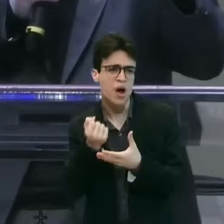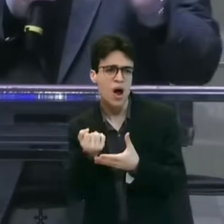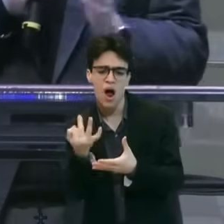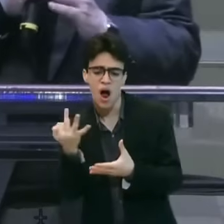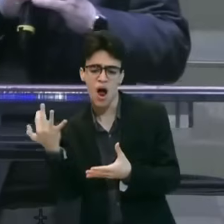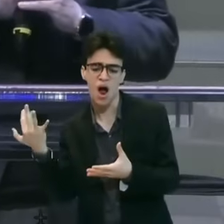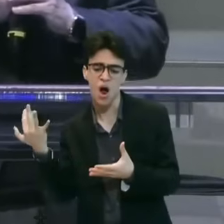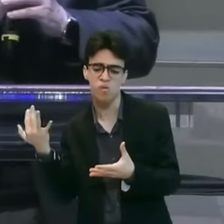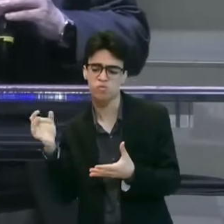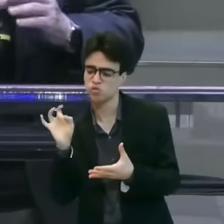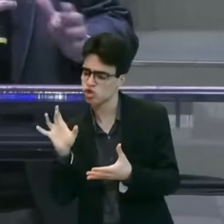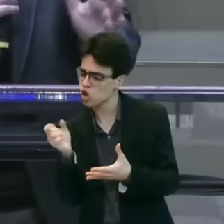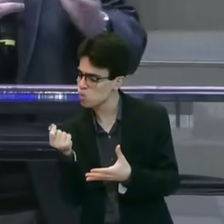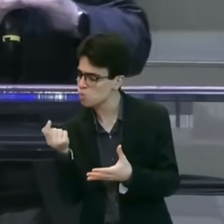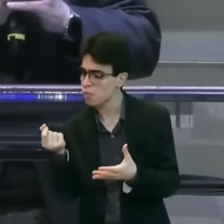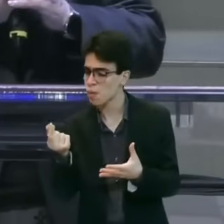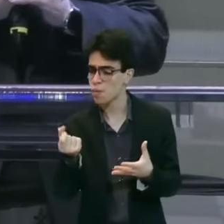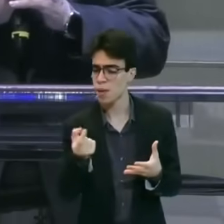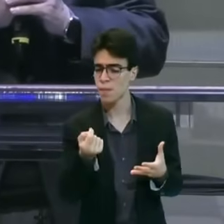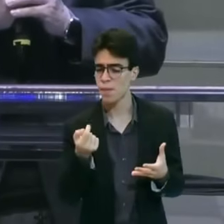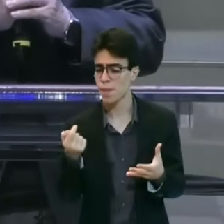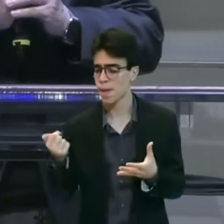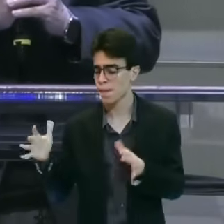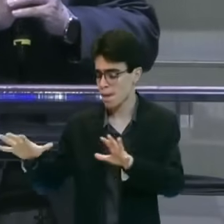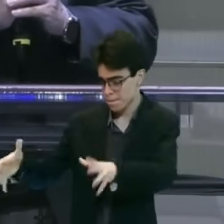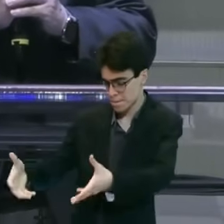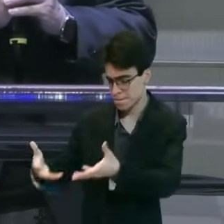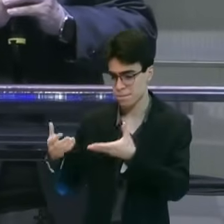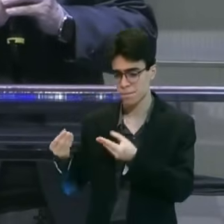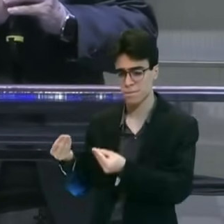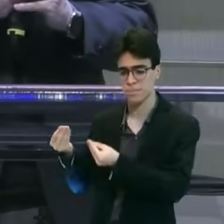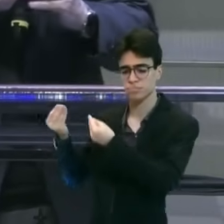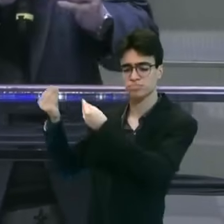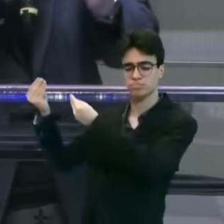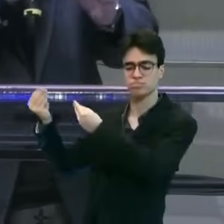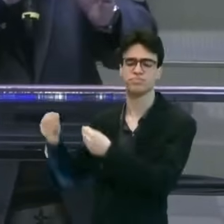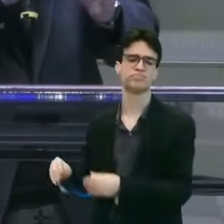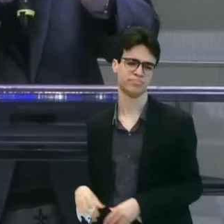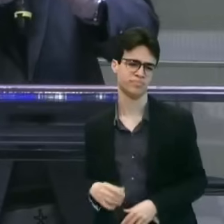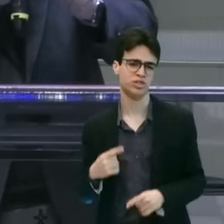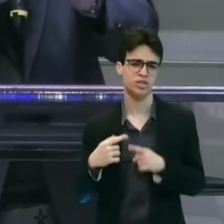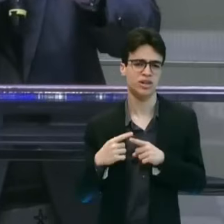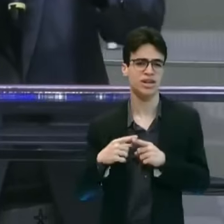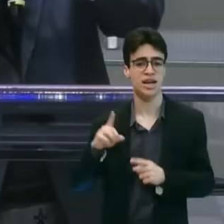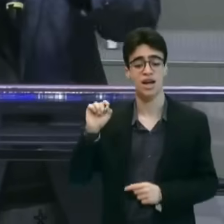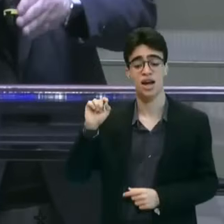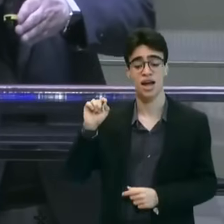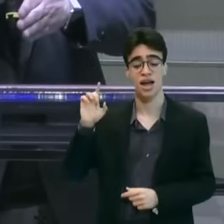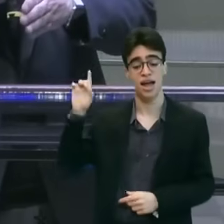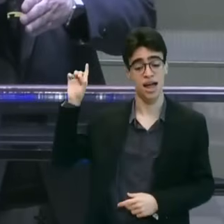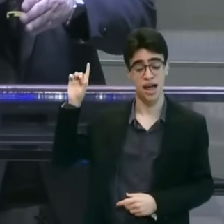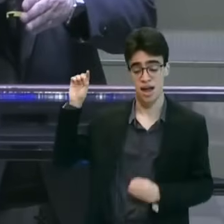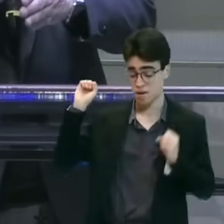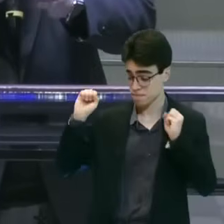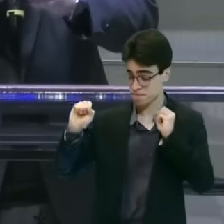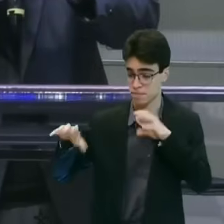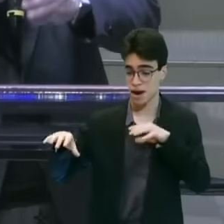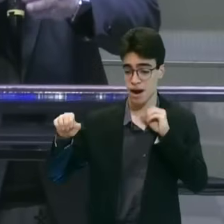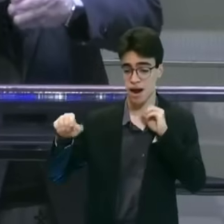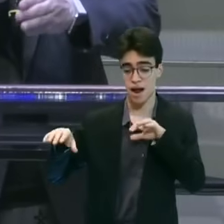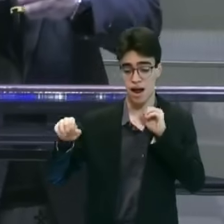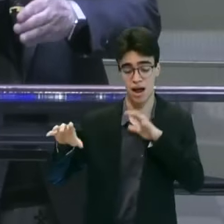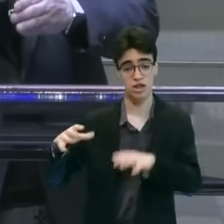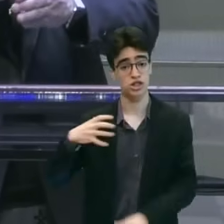alguns produtos da terra, e os ofereceu a Deus, o Senhor. Primeiro porque Deus tinha ensinado